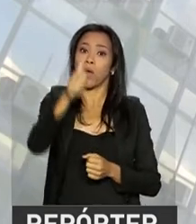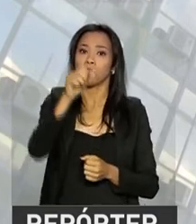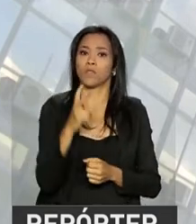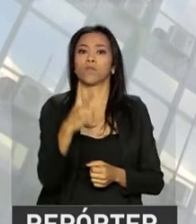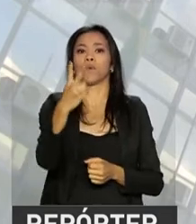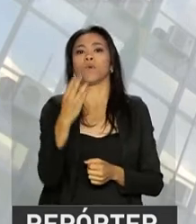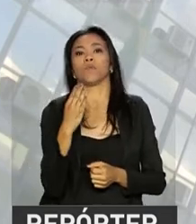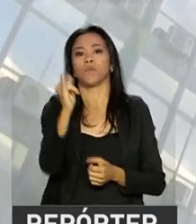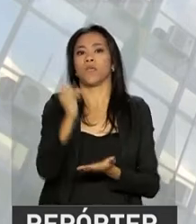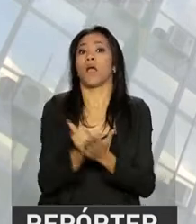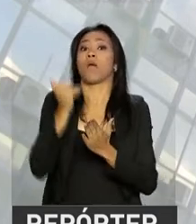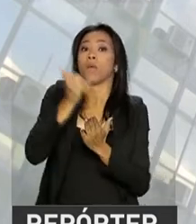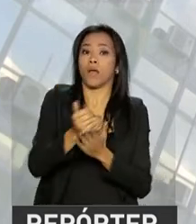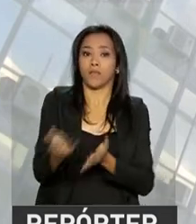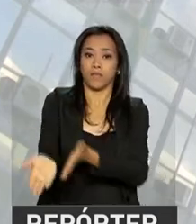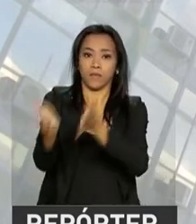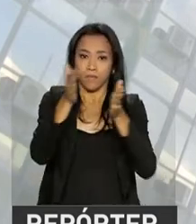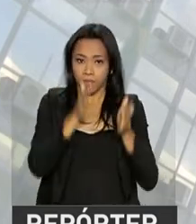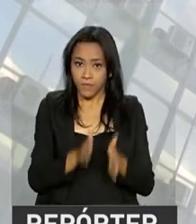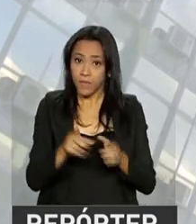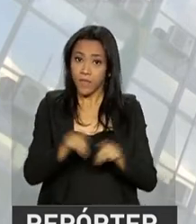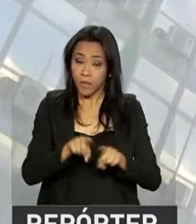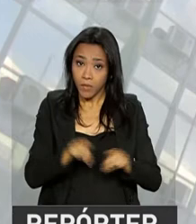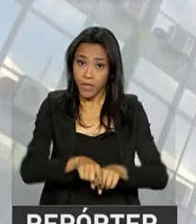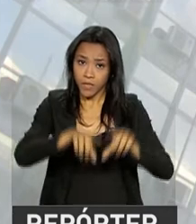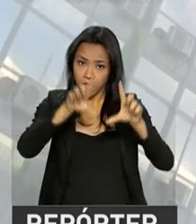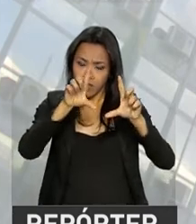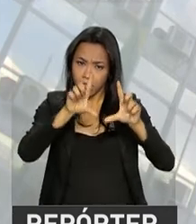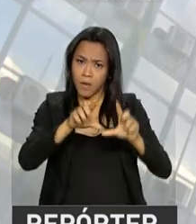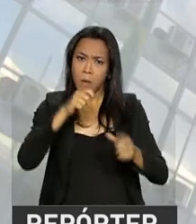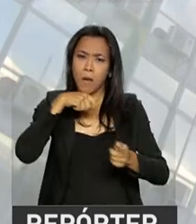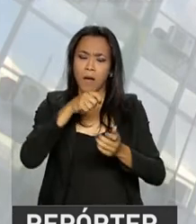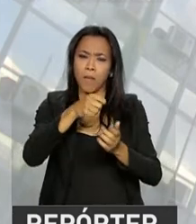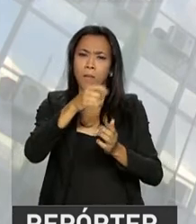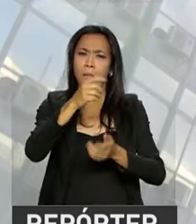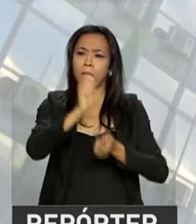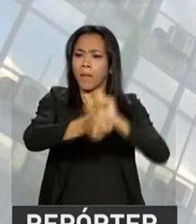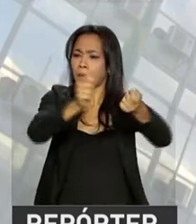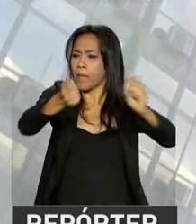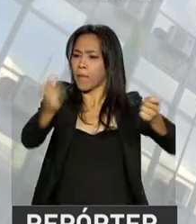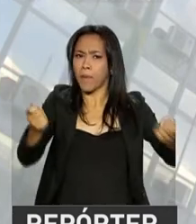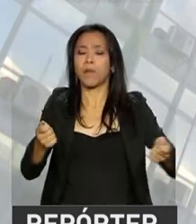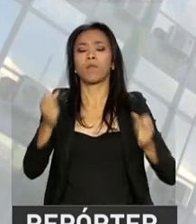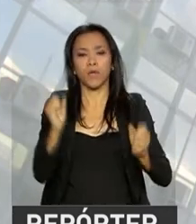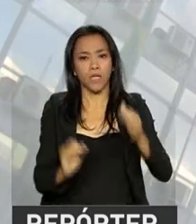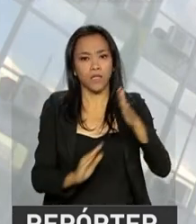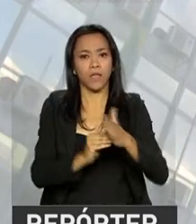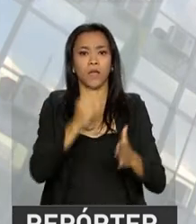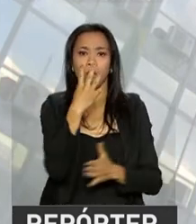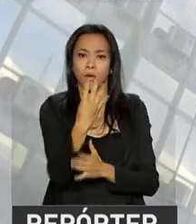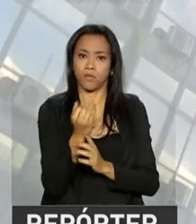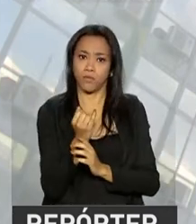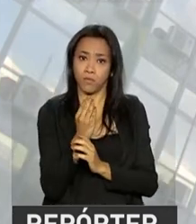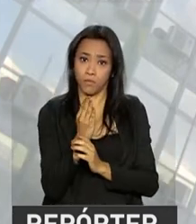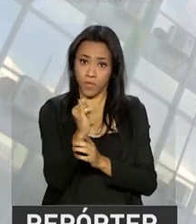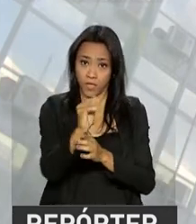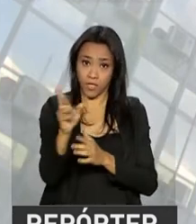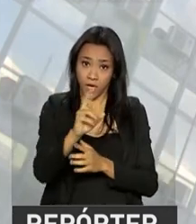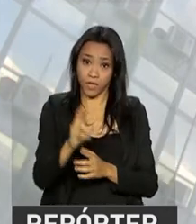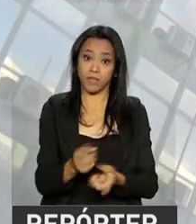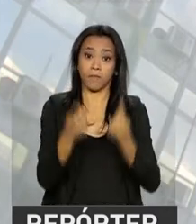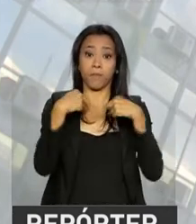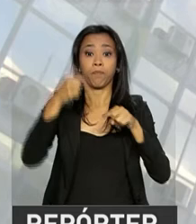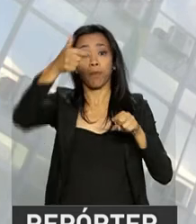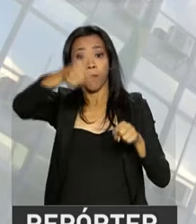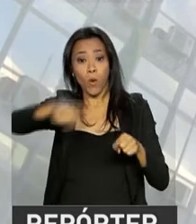mais a remuneração da folha de pagamento que pode gerar até 4 bilhões de reais já entre as